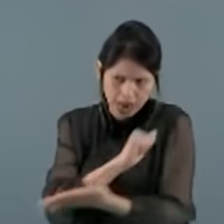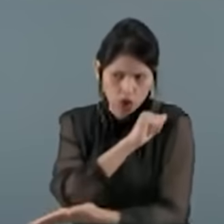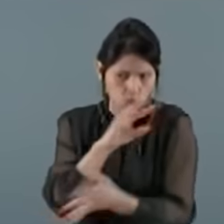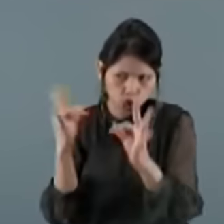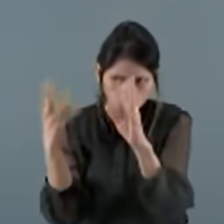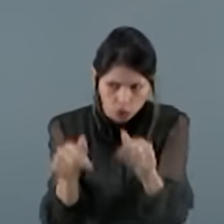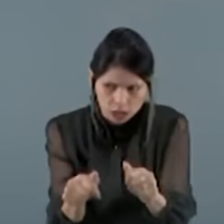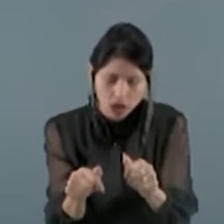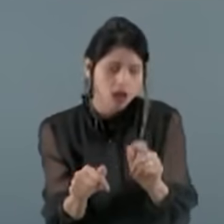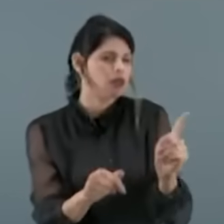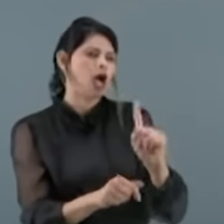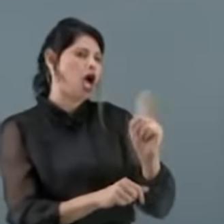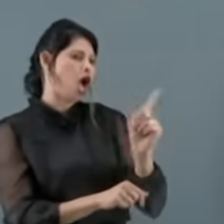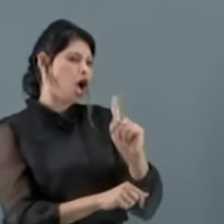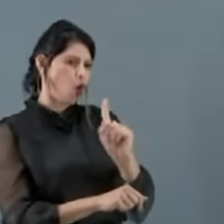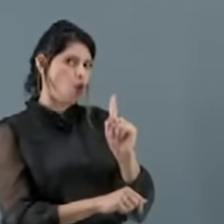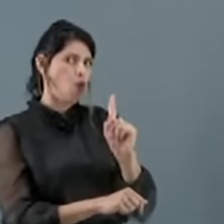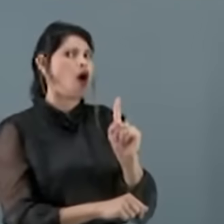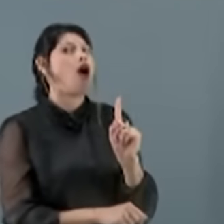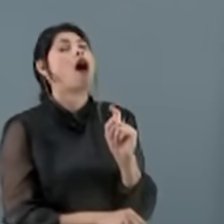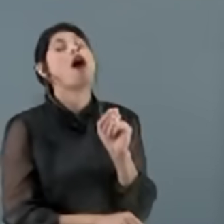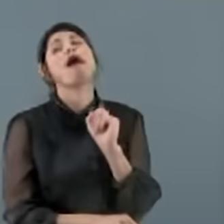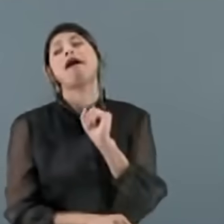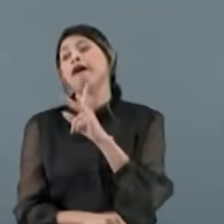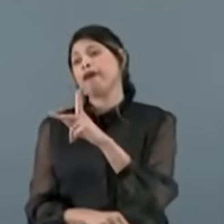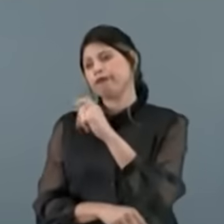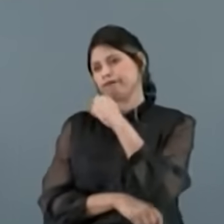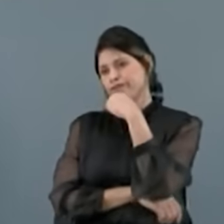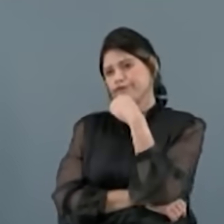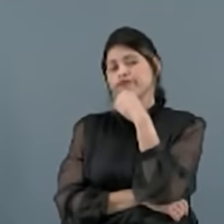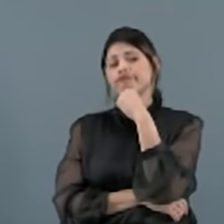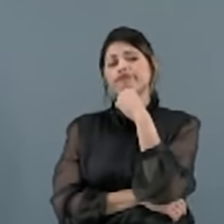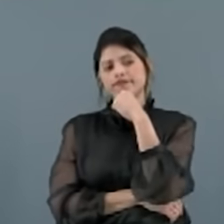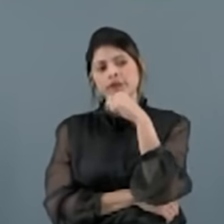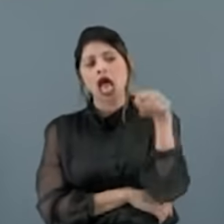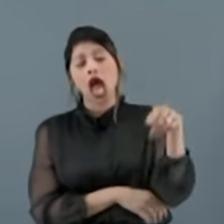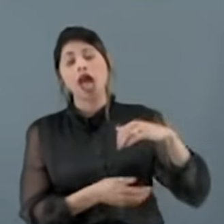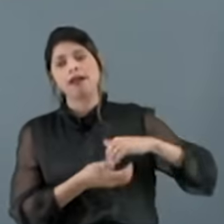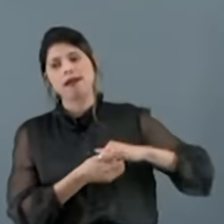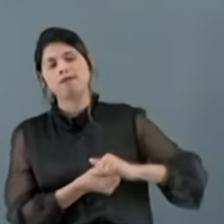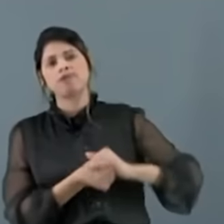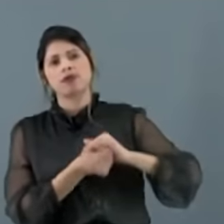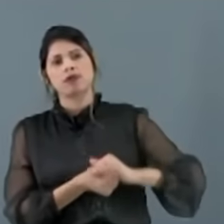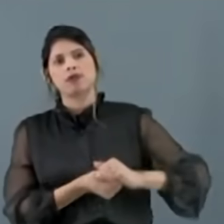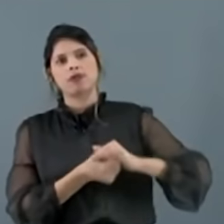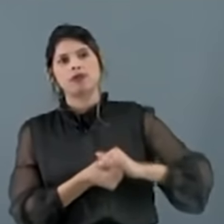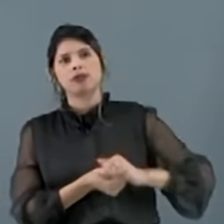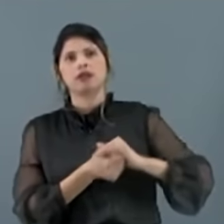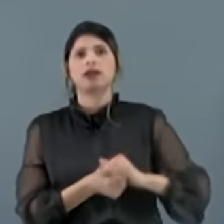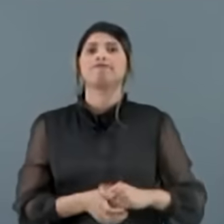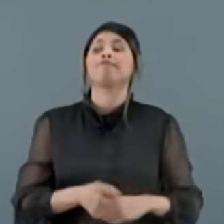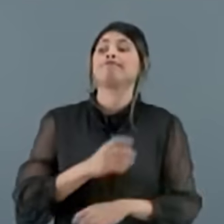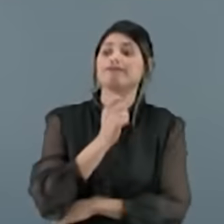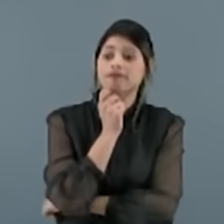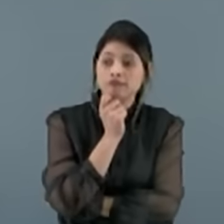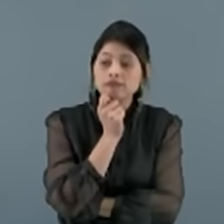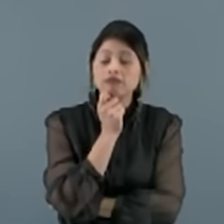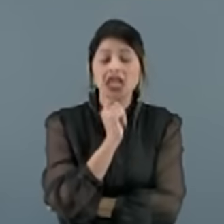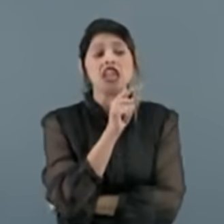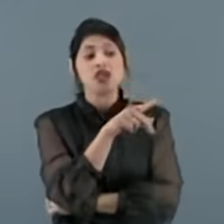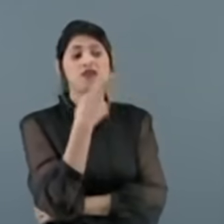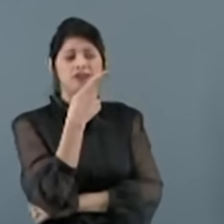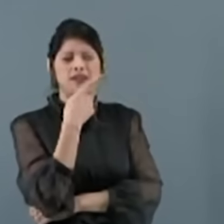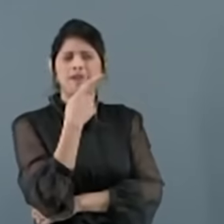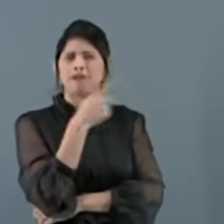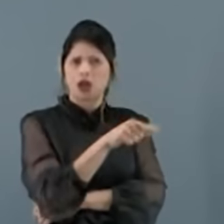deu satisfeito. e retornou. Aí me cumprimentou. Ele se deu satisfeito. Perfeito. E Vossa Senhoria disse que, mesmo